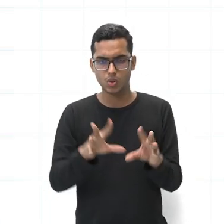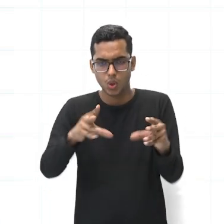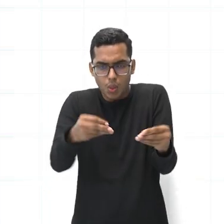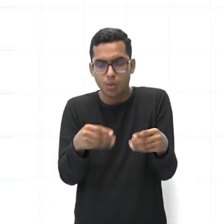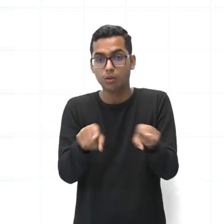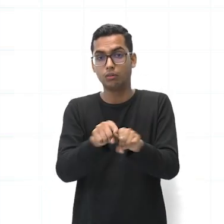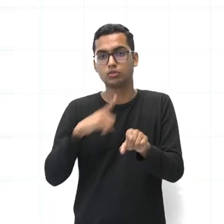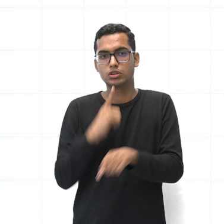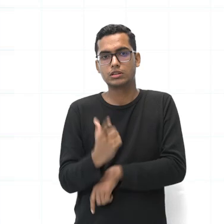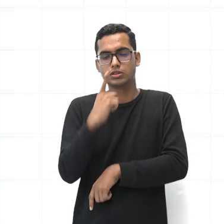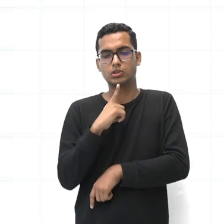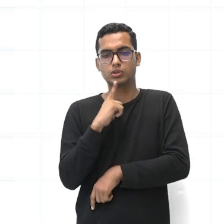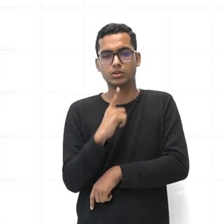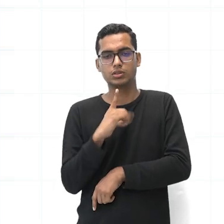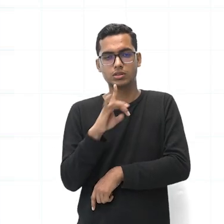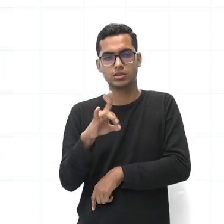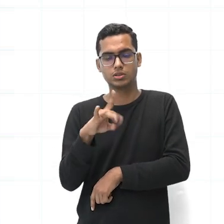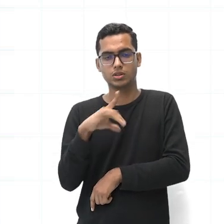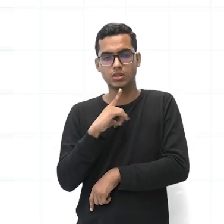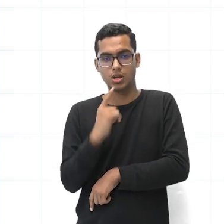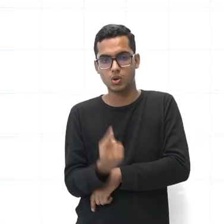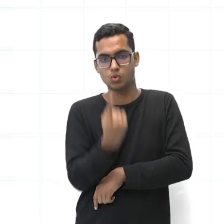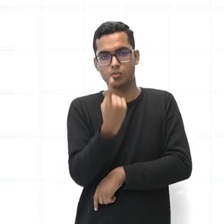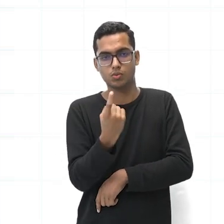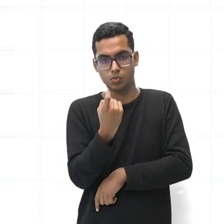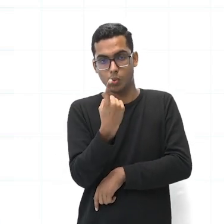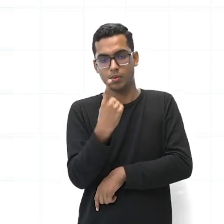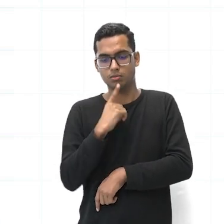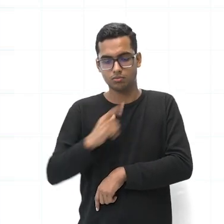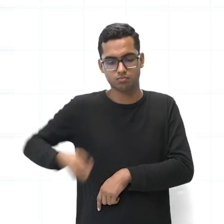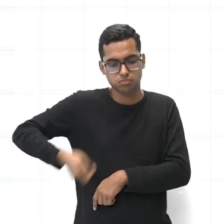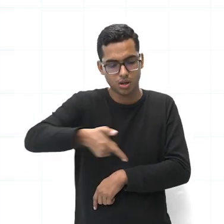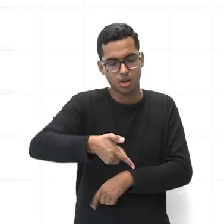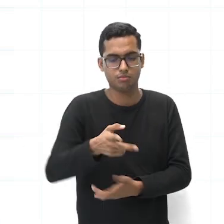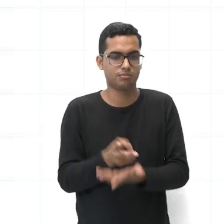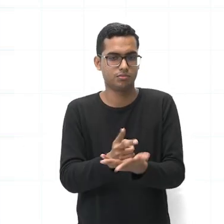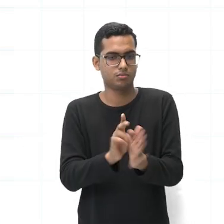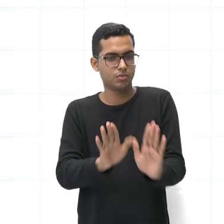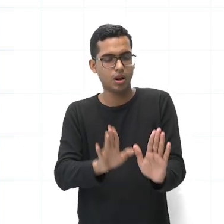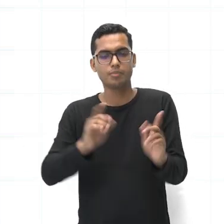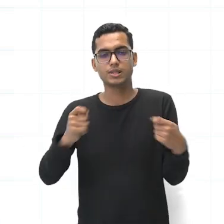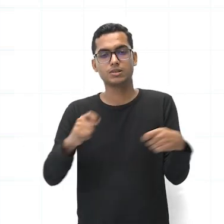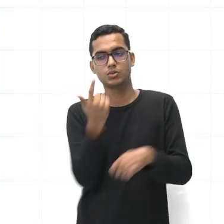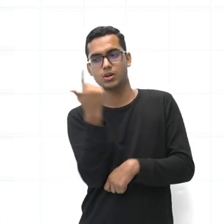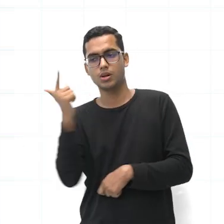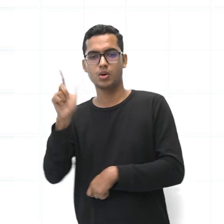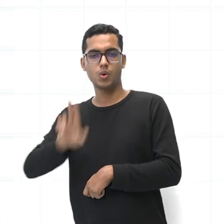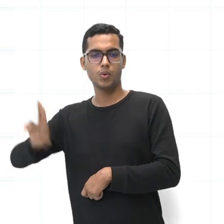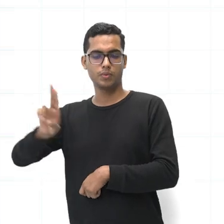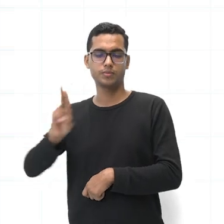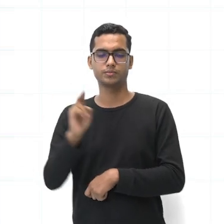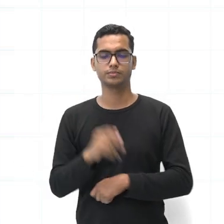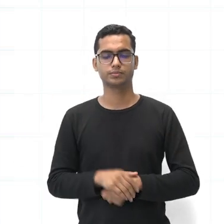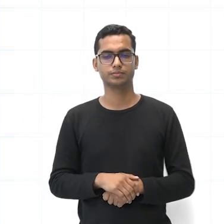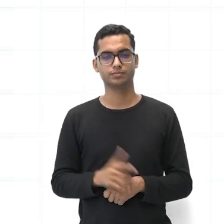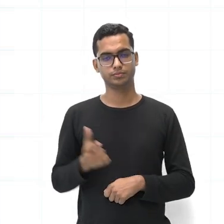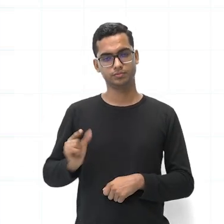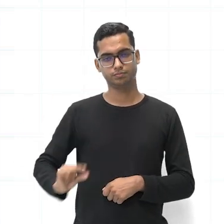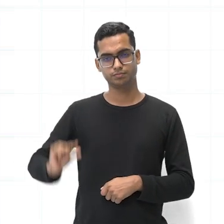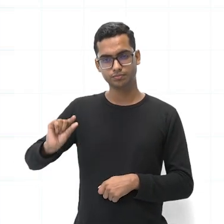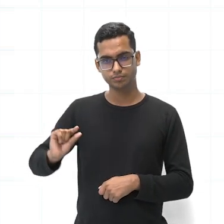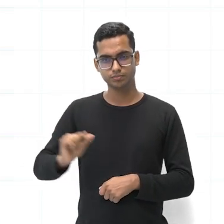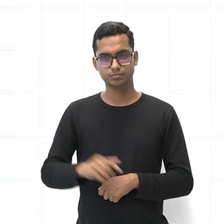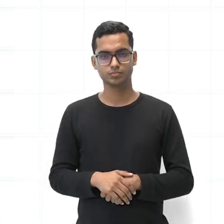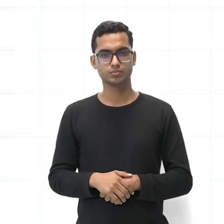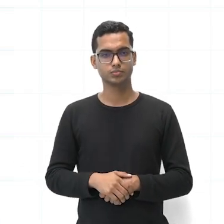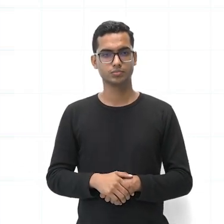jogada seguinte e você vai precisar usar uma outra bolinha. Outro estilo de jogo da bolinha de gude é a loca,